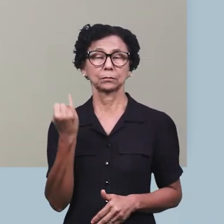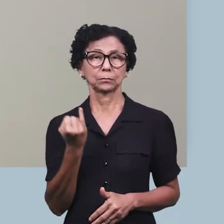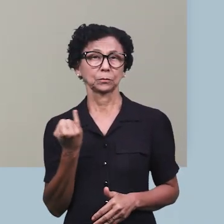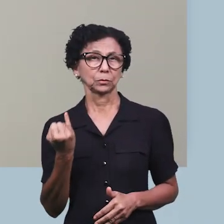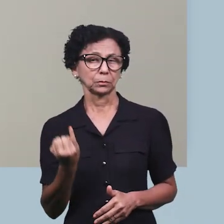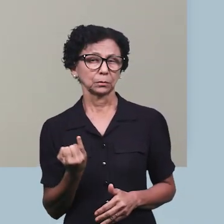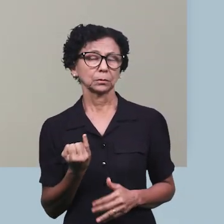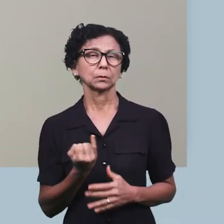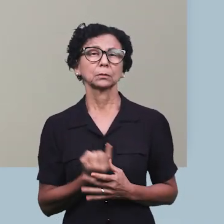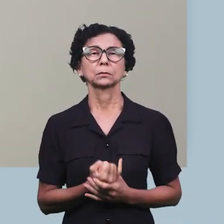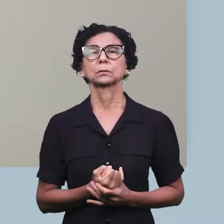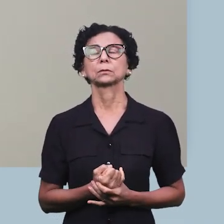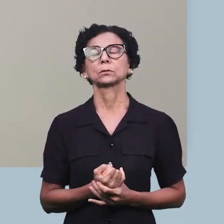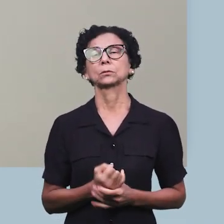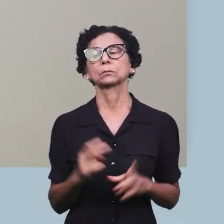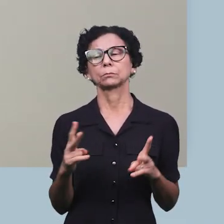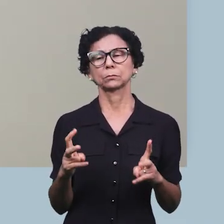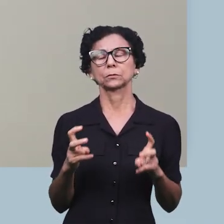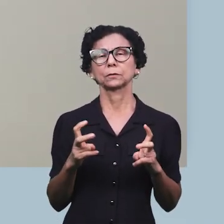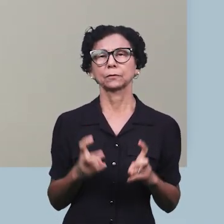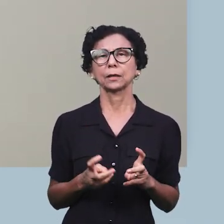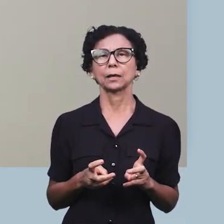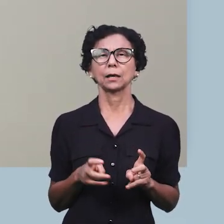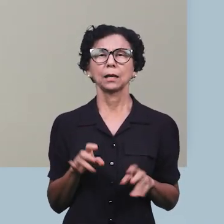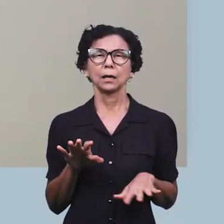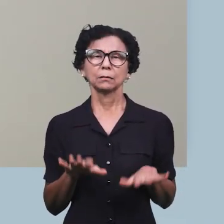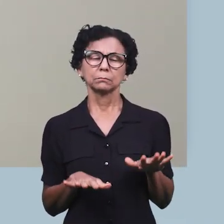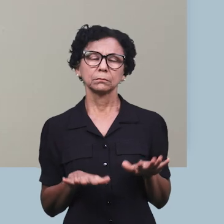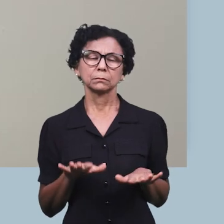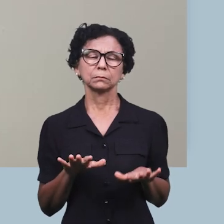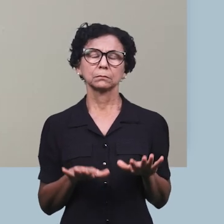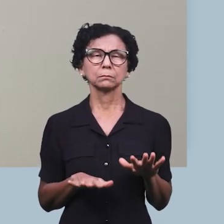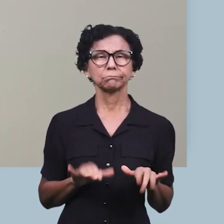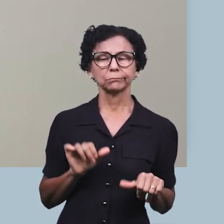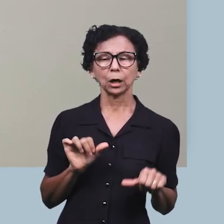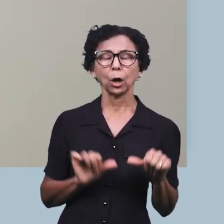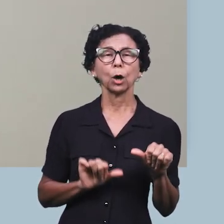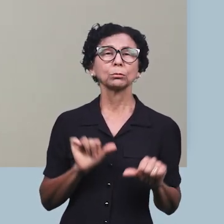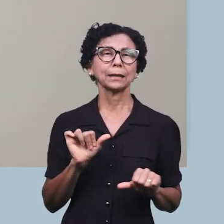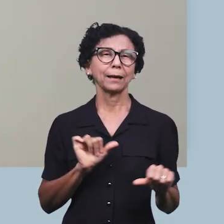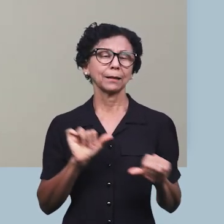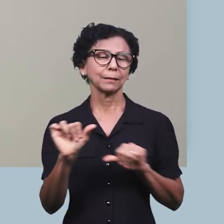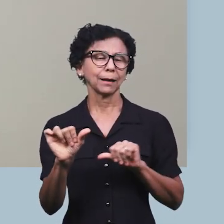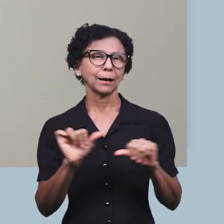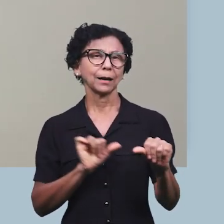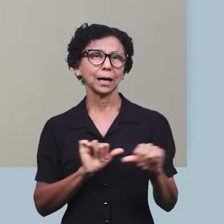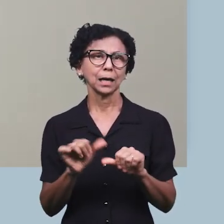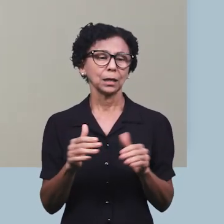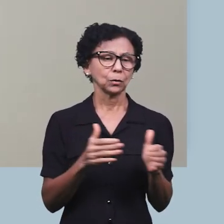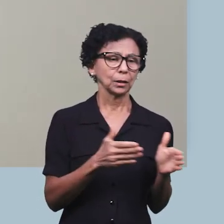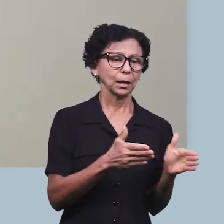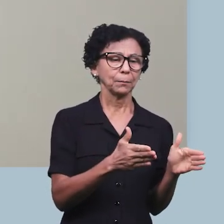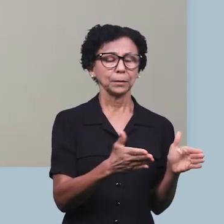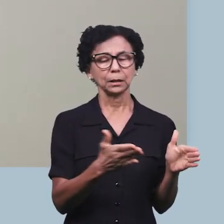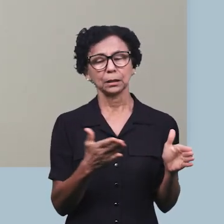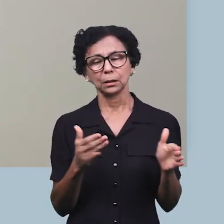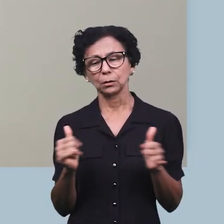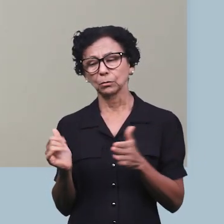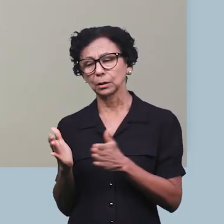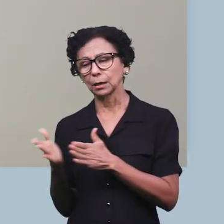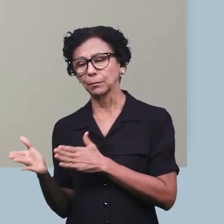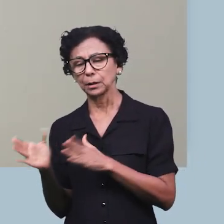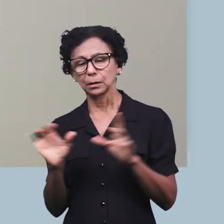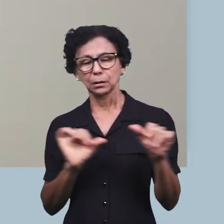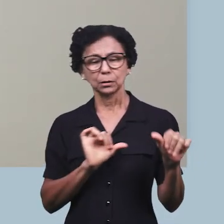importante, de vez em quando, com muito cuidado, flexibilizar isso. De vez em quando trocar aquele